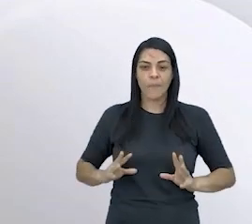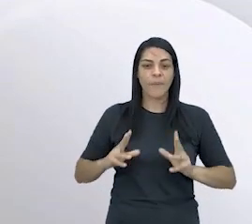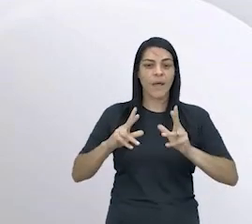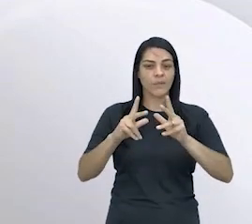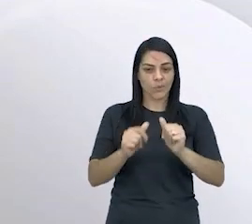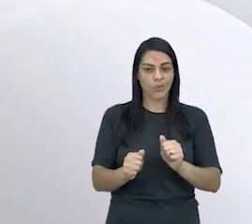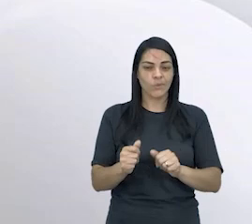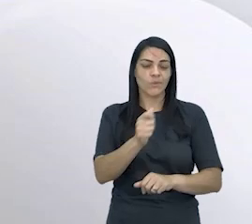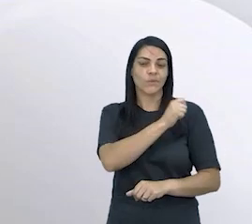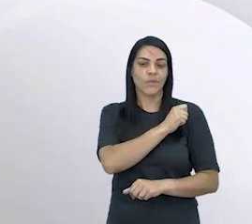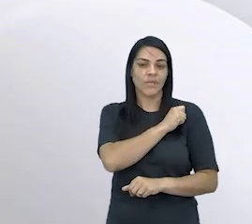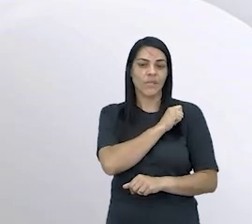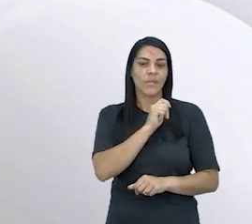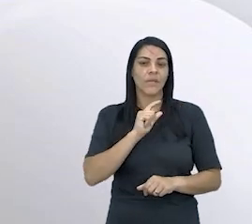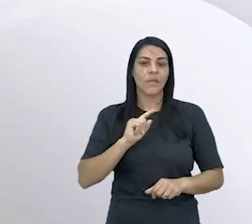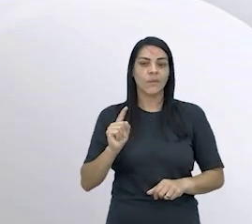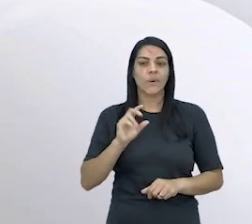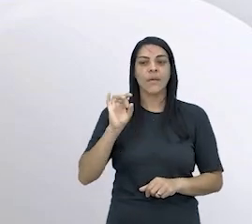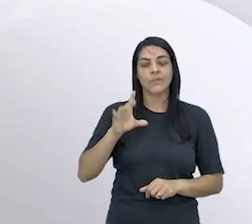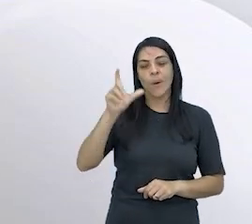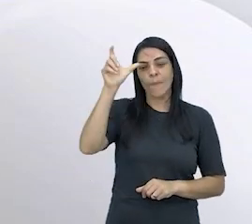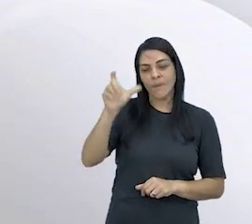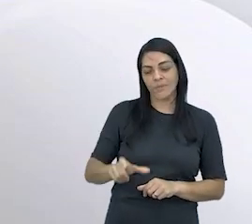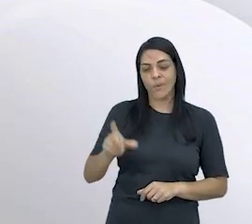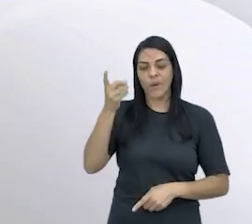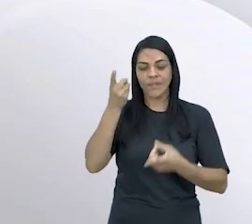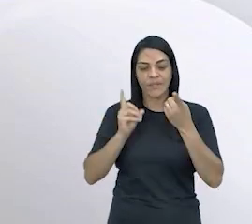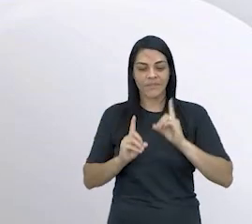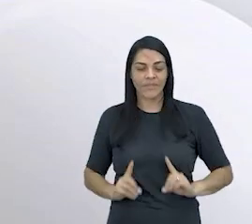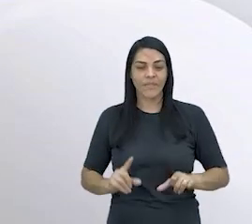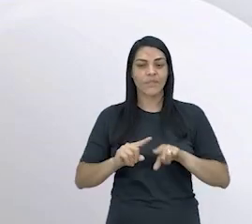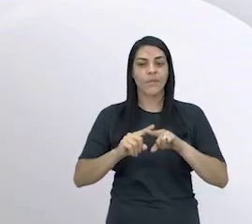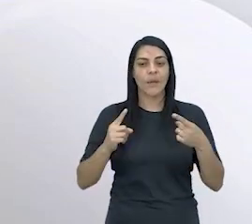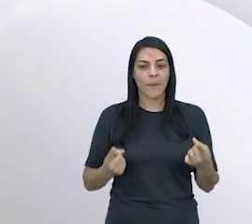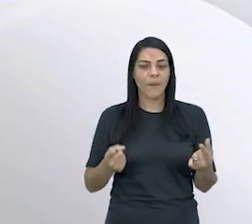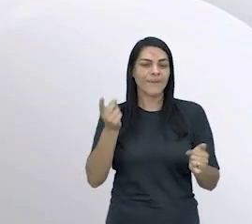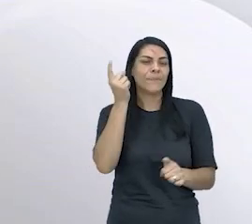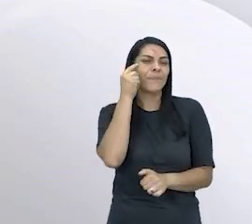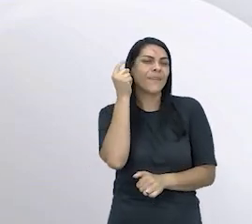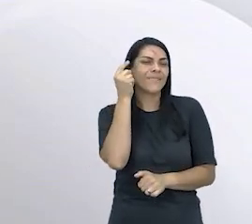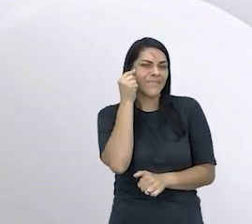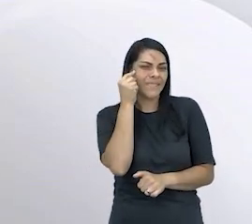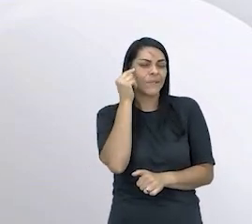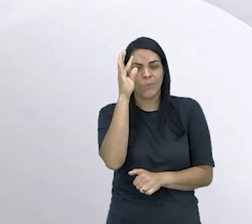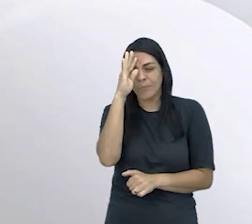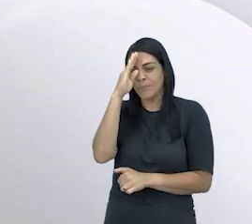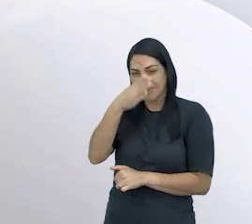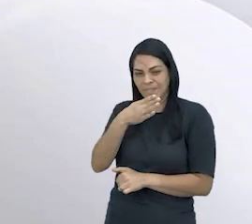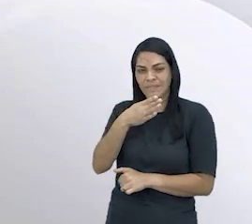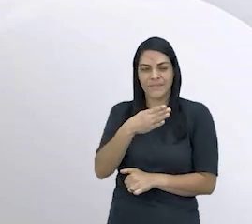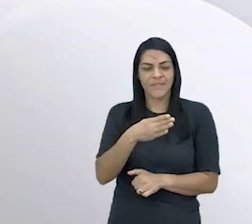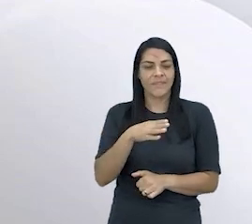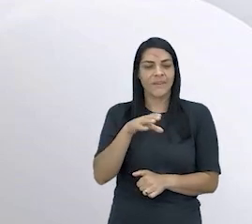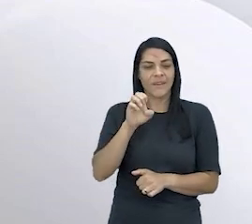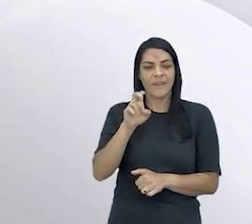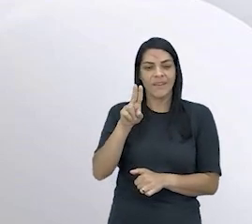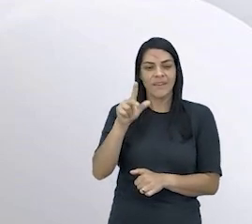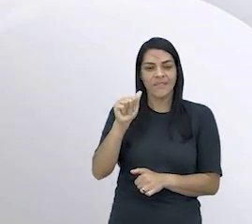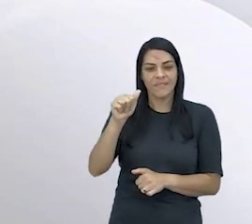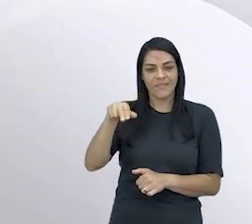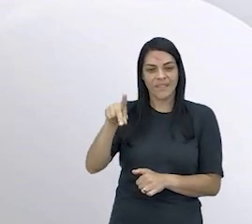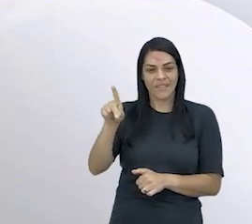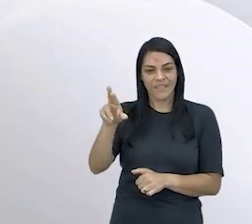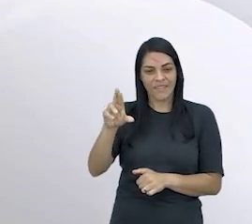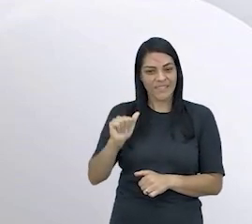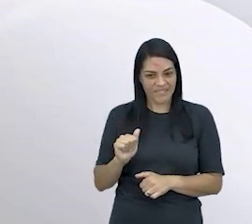os estudantes, não apenas aqueles que têm uma deficiência e tudo mais, mas fiquei aqui pensando, principalmente a Lê, Evandra, se puderem